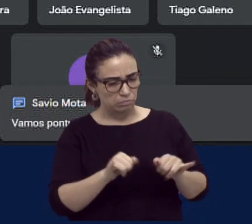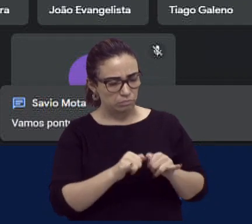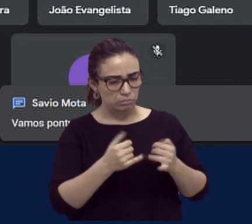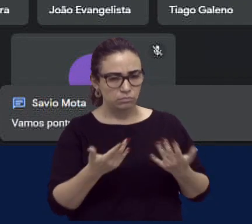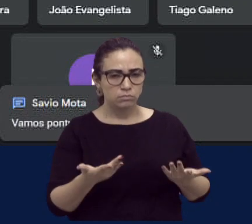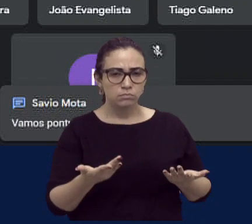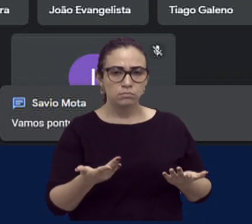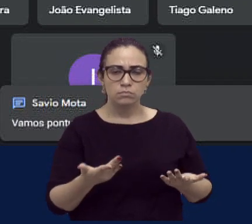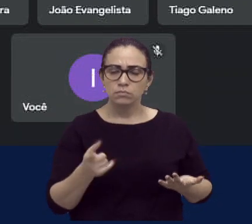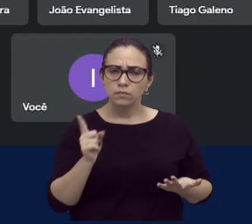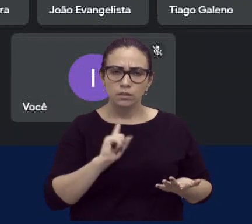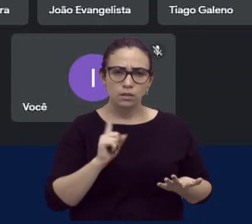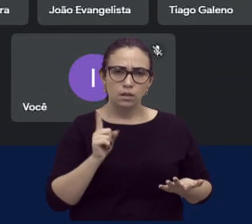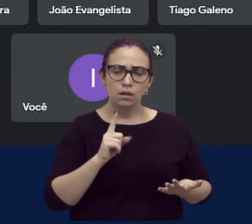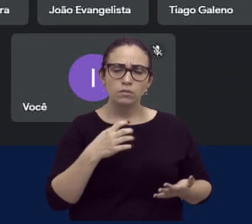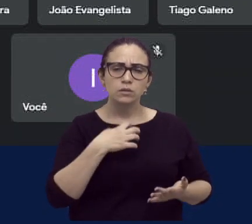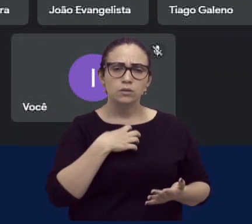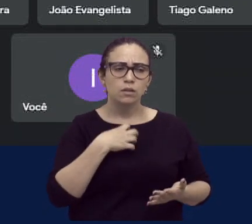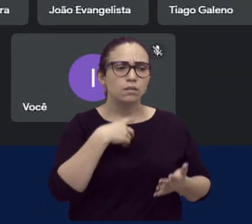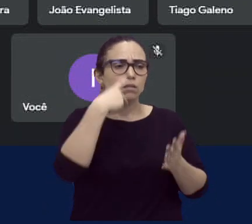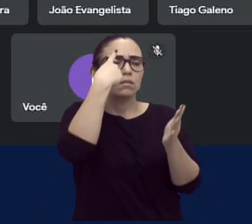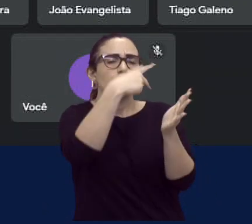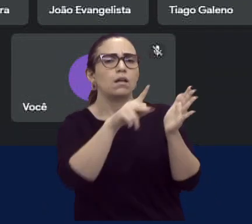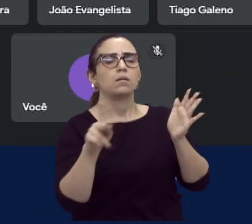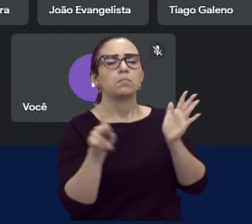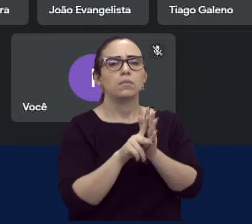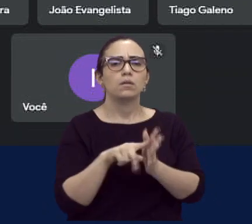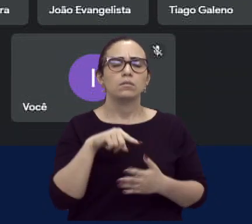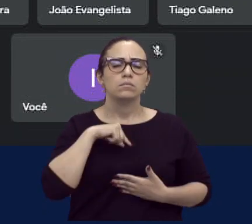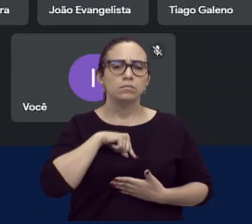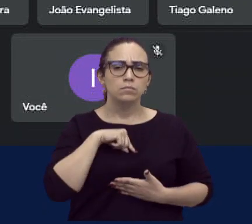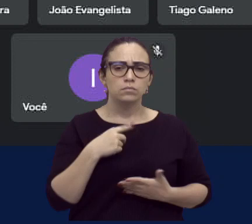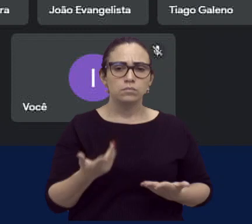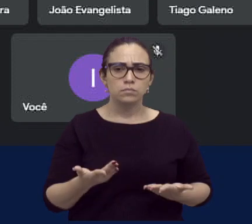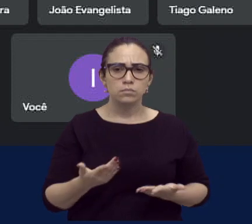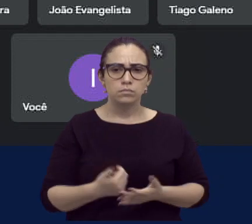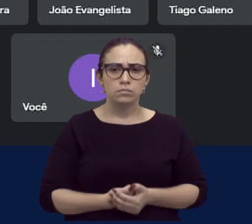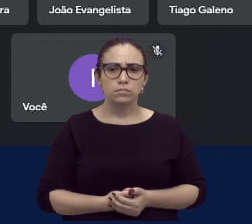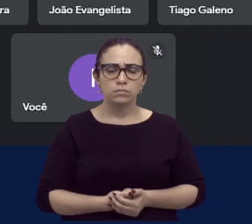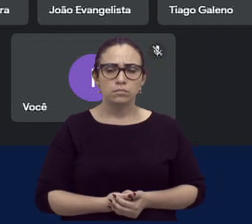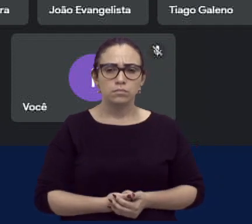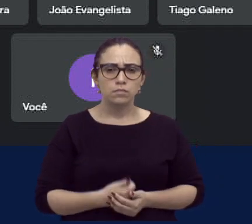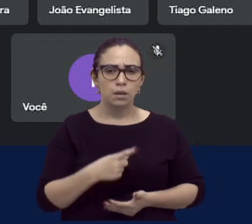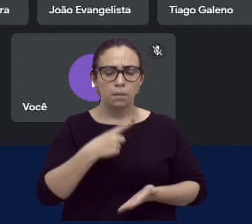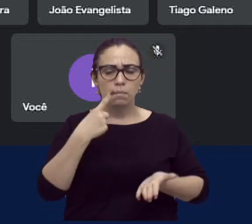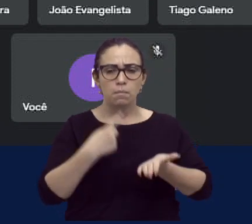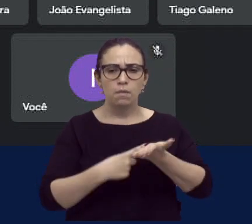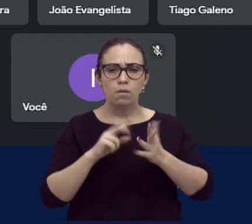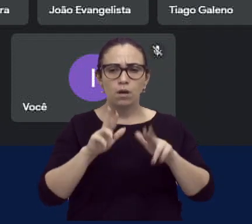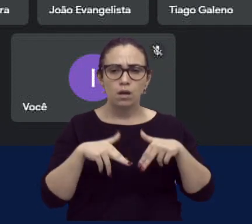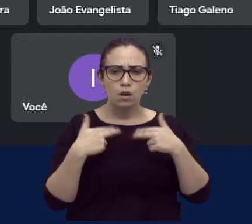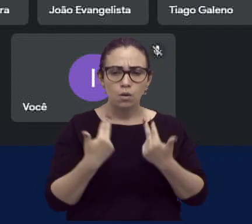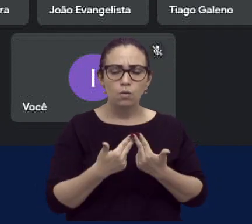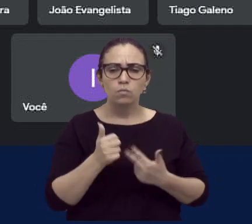comigo. Olha, ele marcou uma reunião, não me avisou,